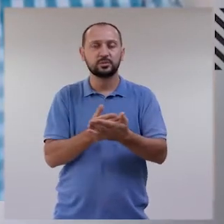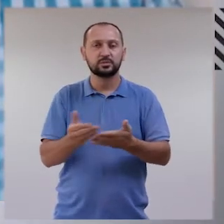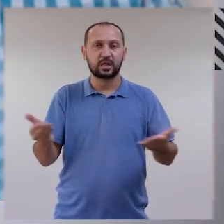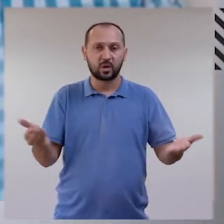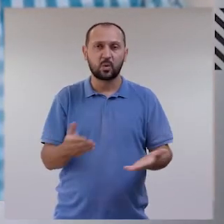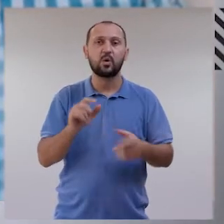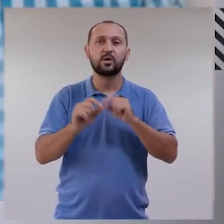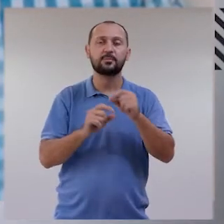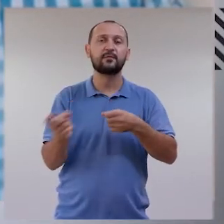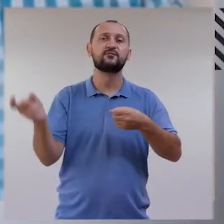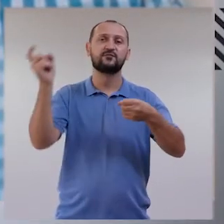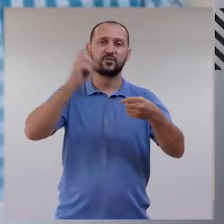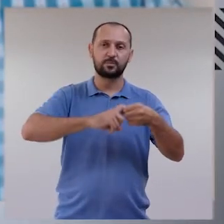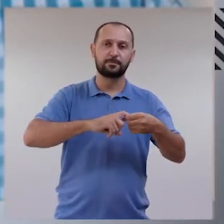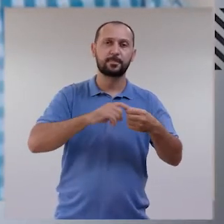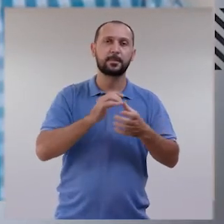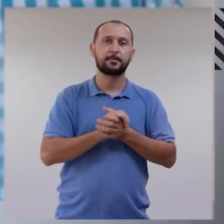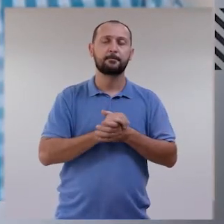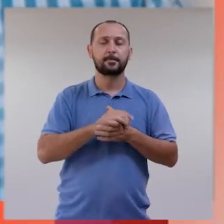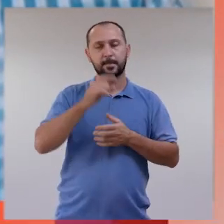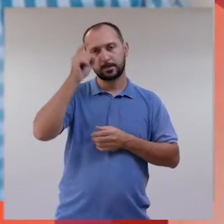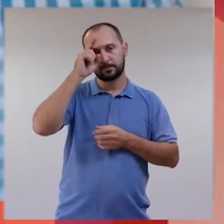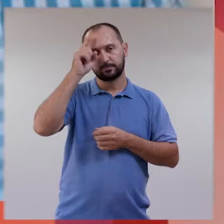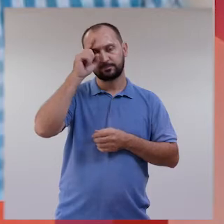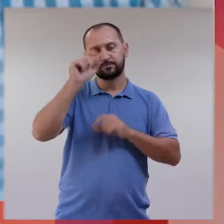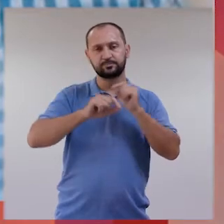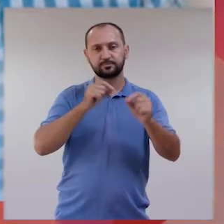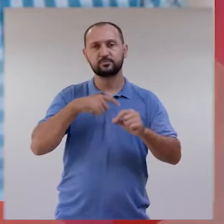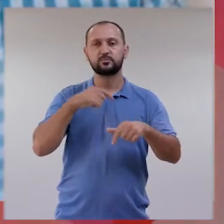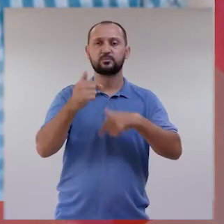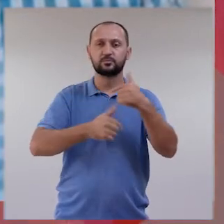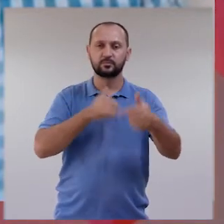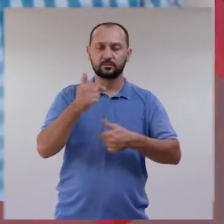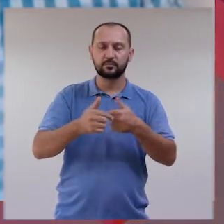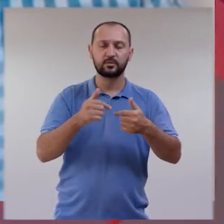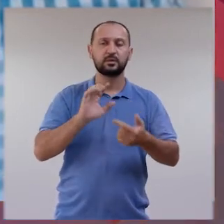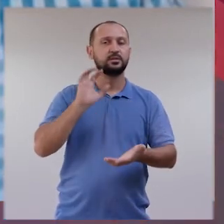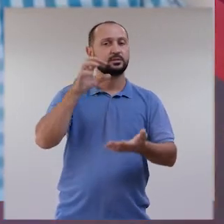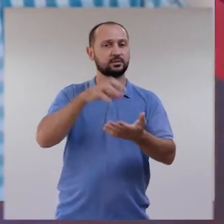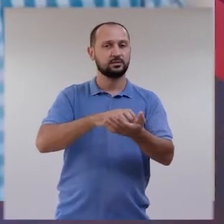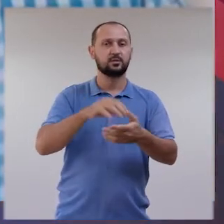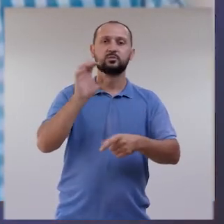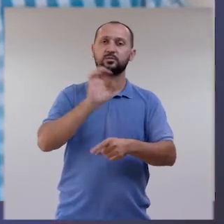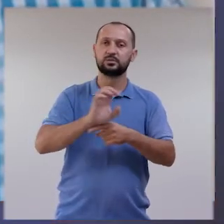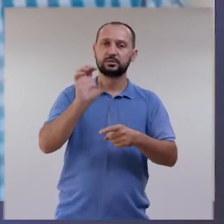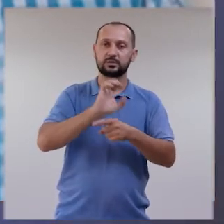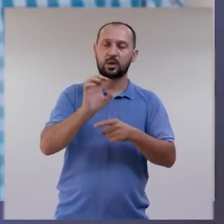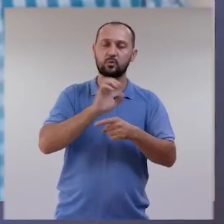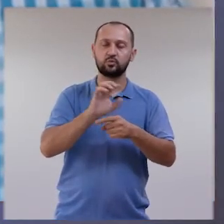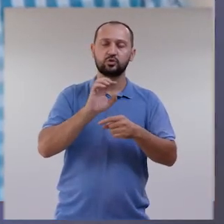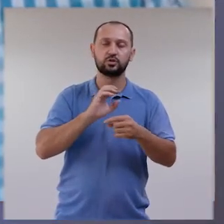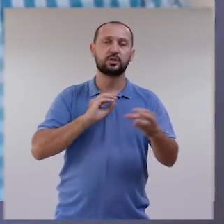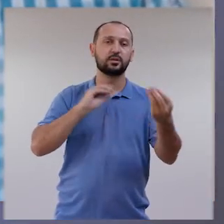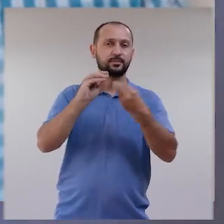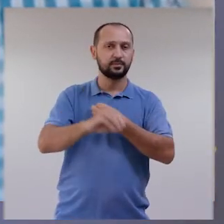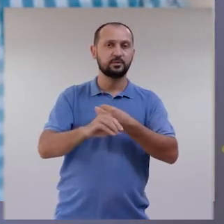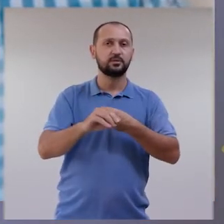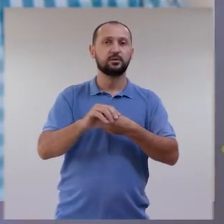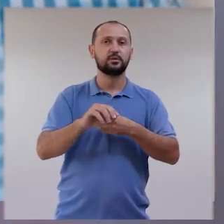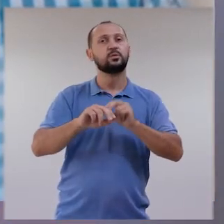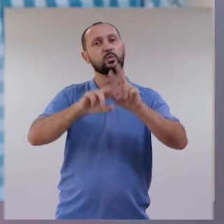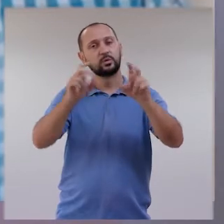a partir de agora para a retomada, né, da rotina normal, dos trabalhos da Central Estadual de